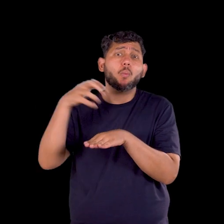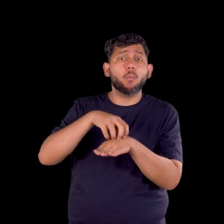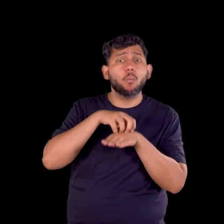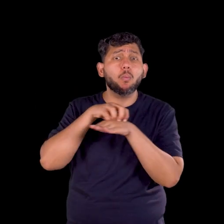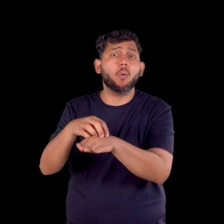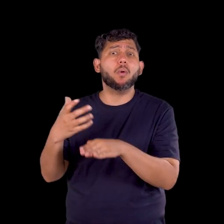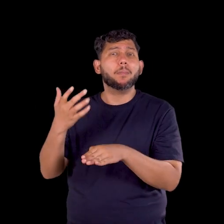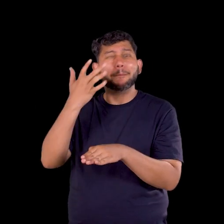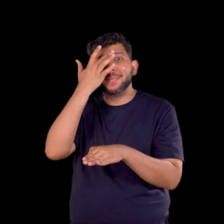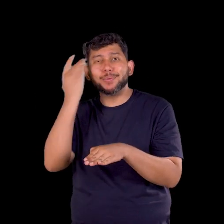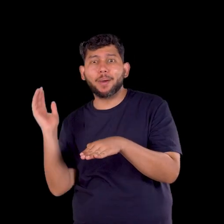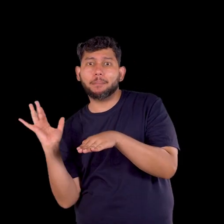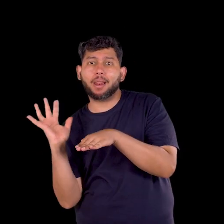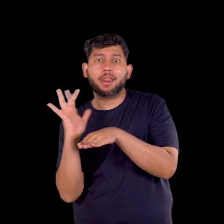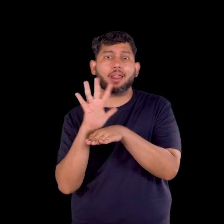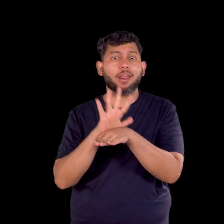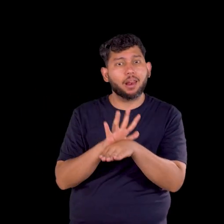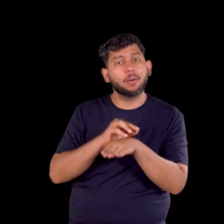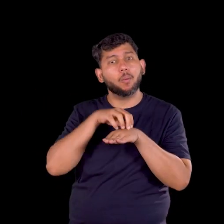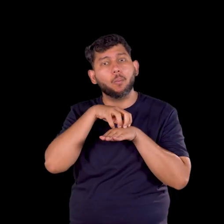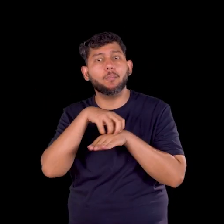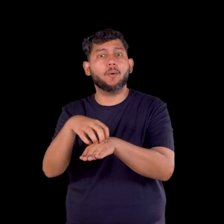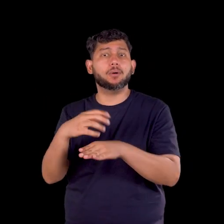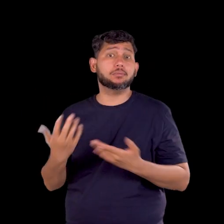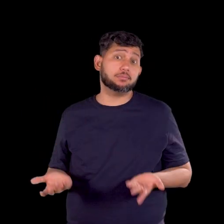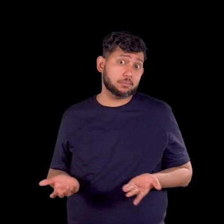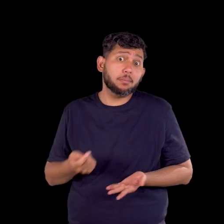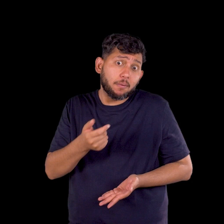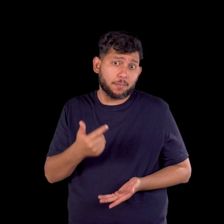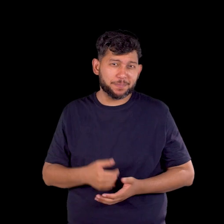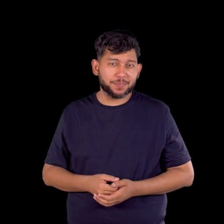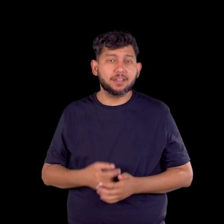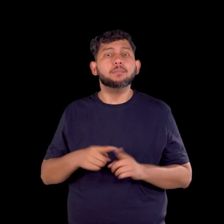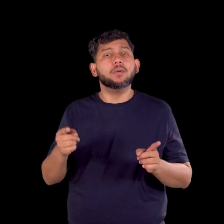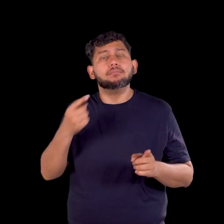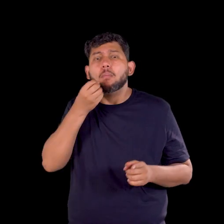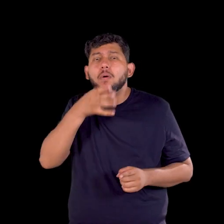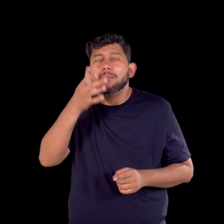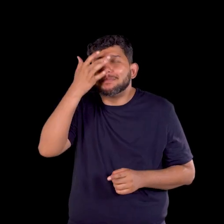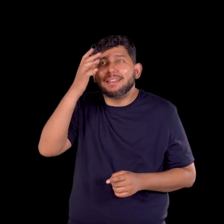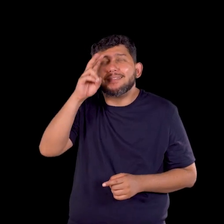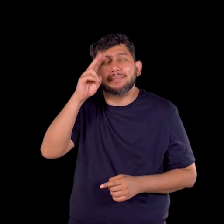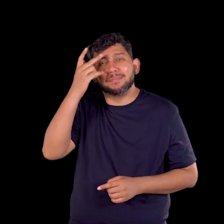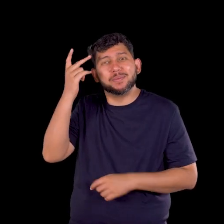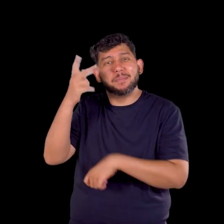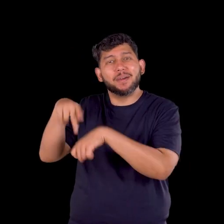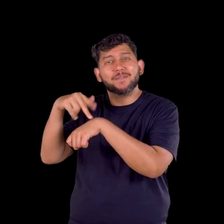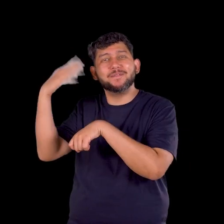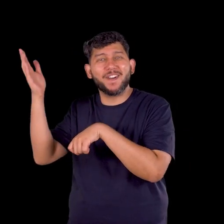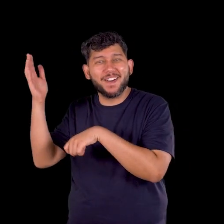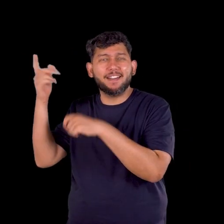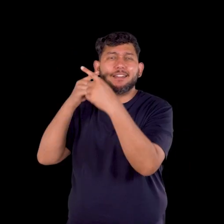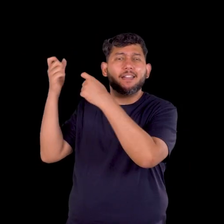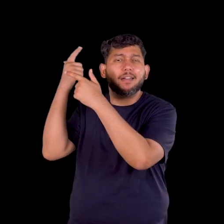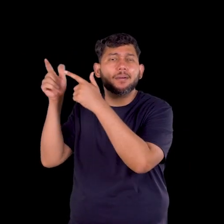passageiros. Assim como os portugueses, nos séculos seguintes, muitas pessoas de diferentes nacionalidades cruzavam os oceanos